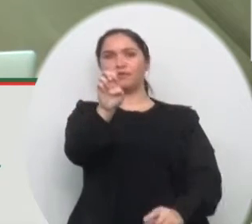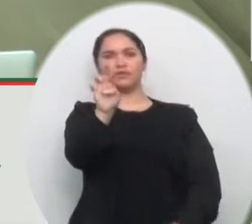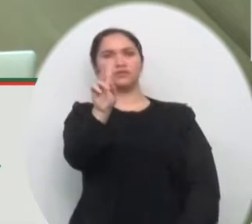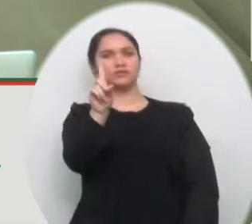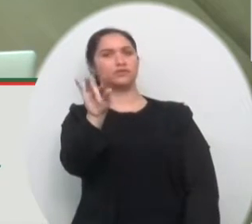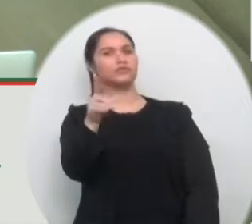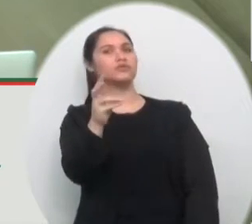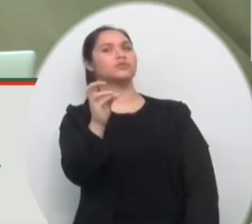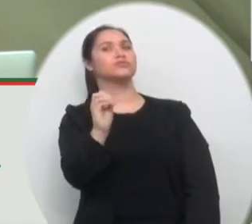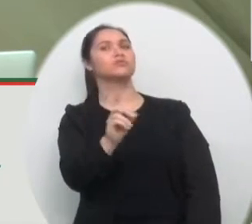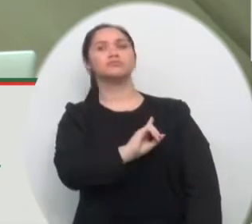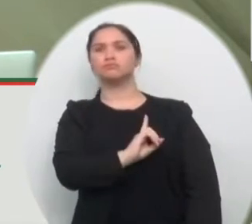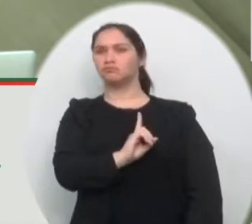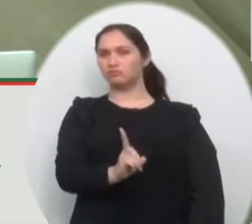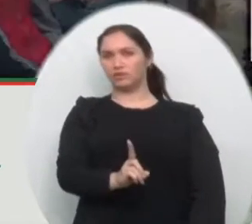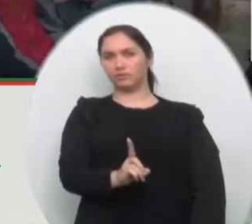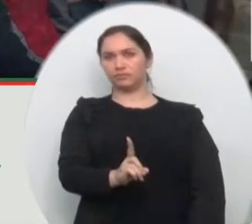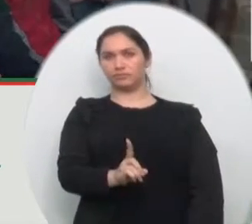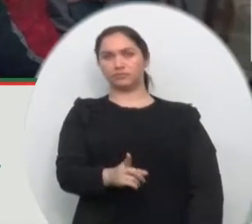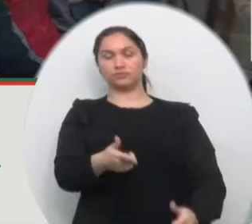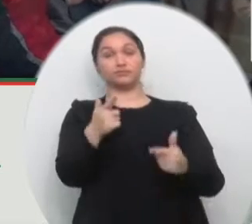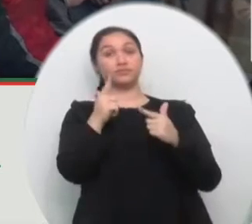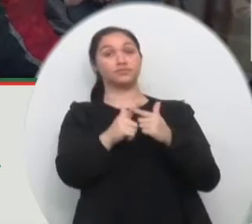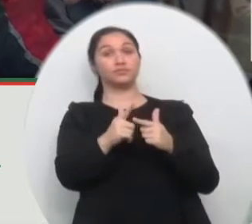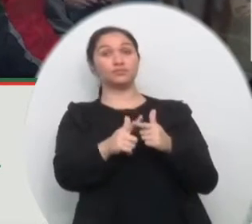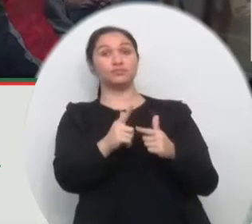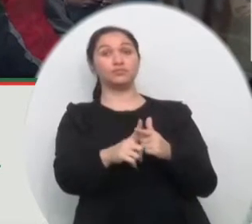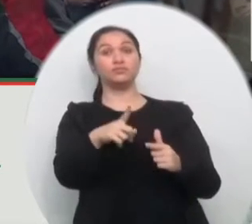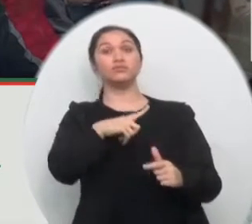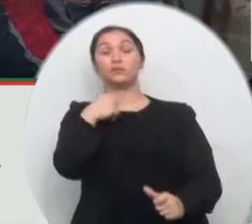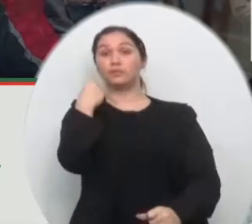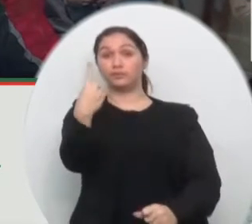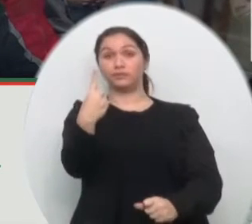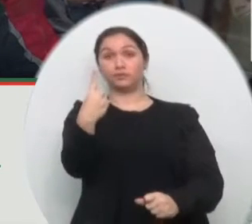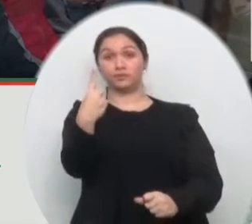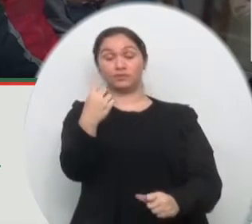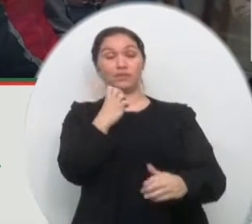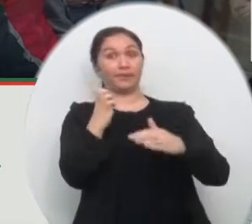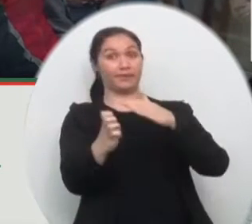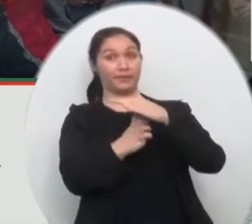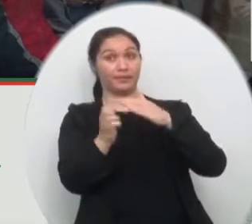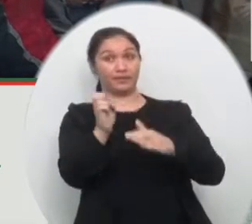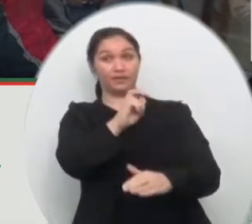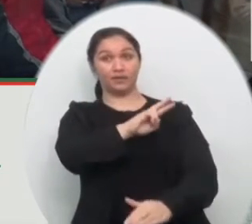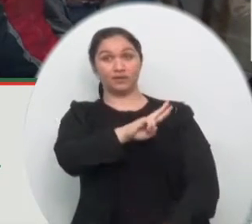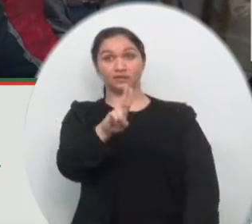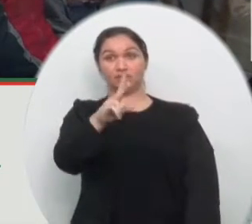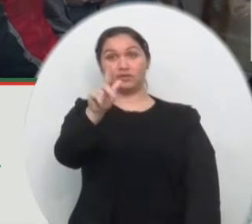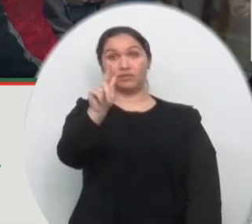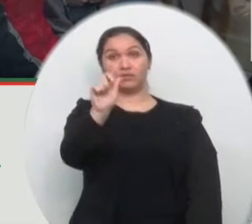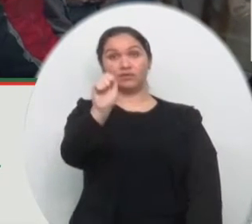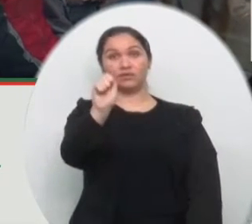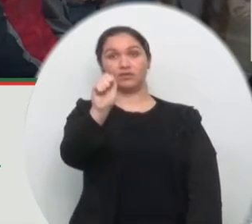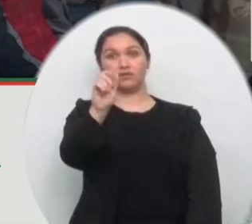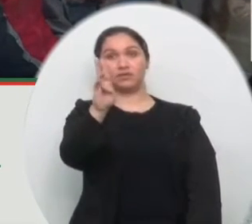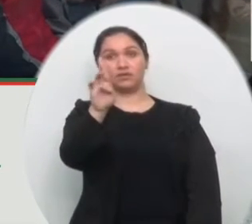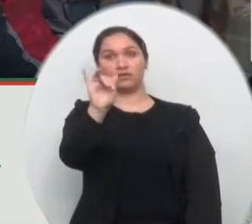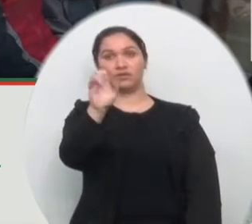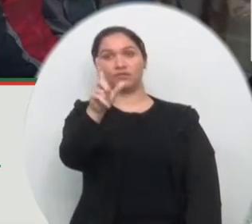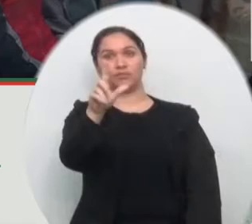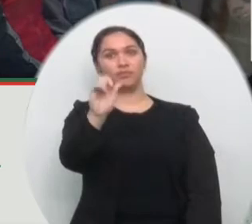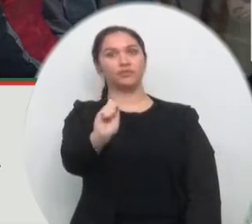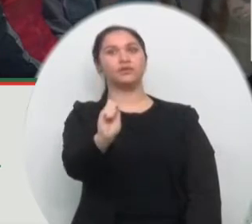isso. Quando ela foi aberta, ela pertence ao Verdinho, né? E temos várias empresas lá que nunca incomodaram a